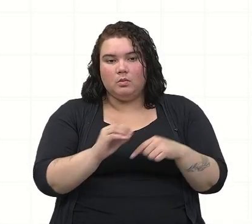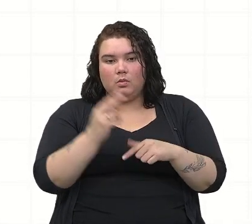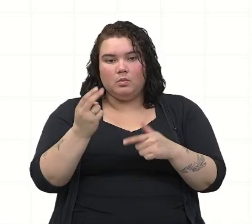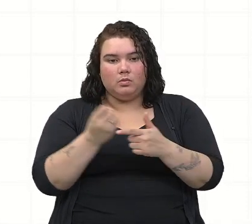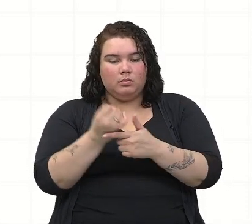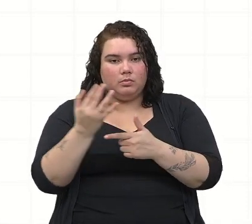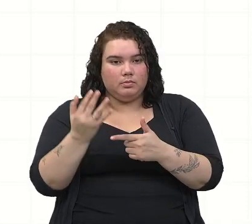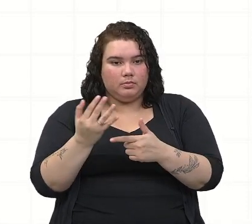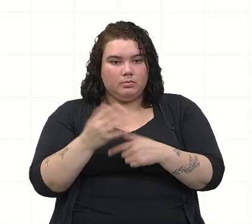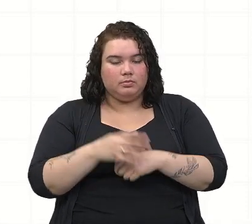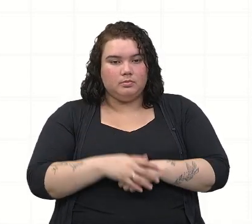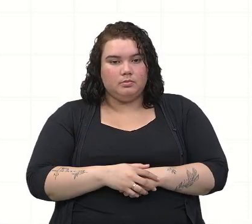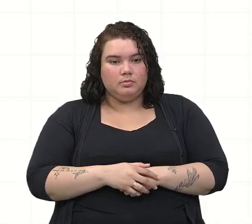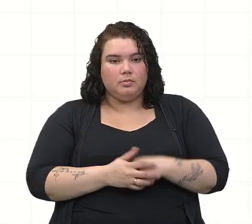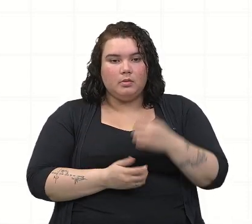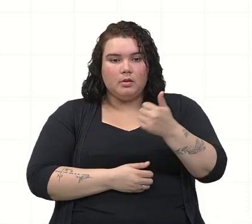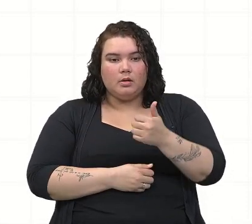decimal.